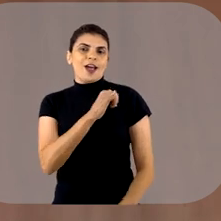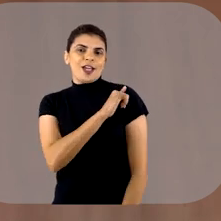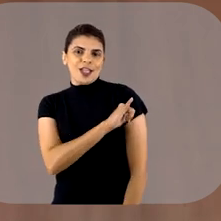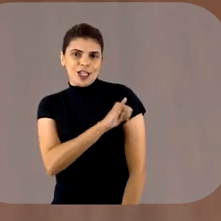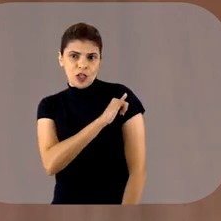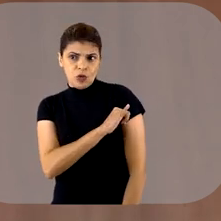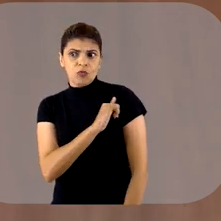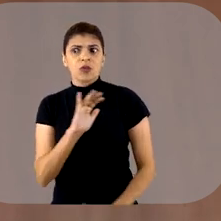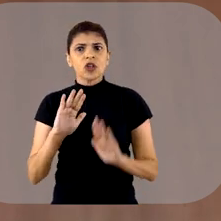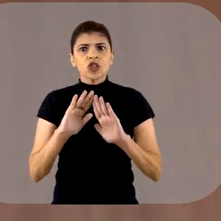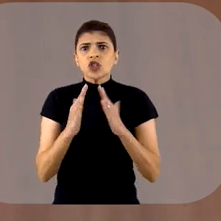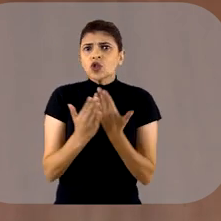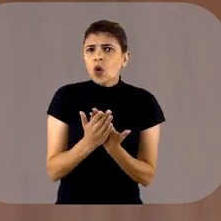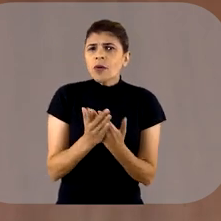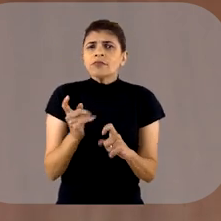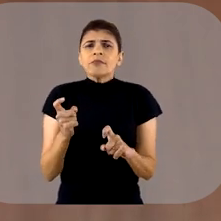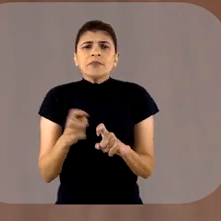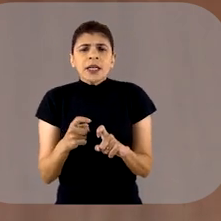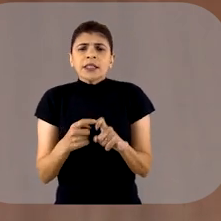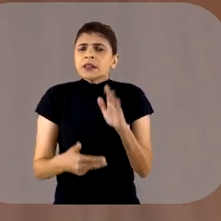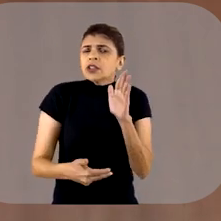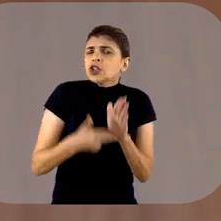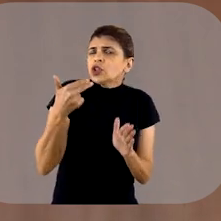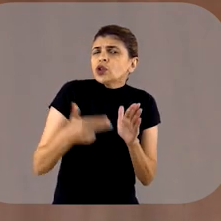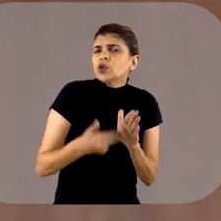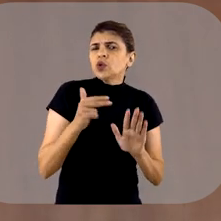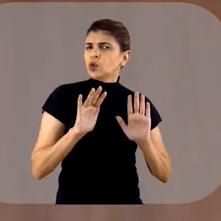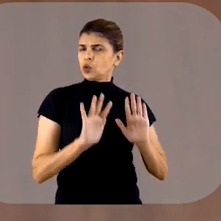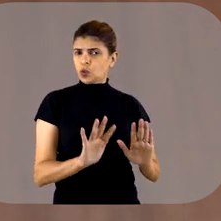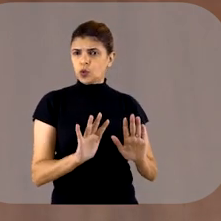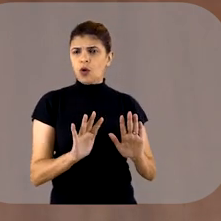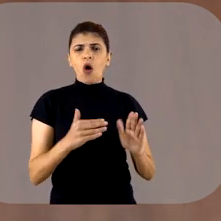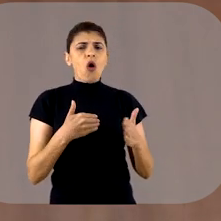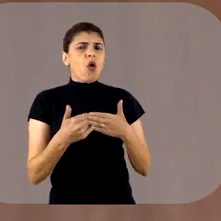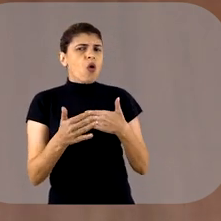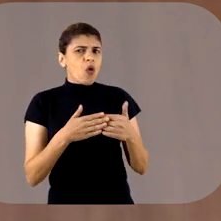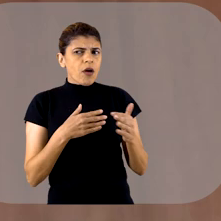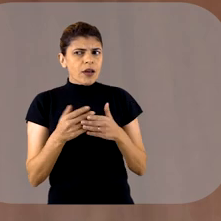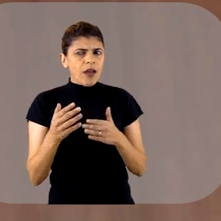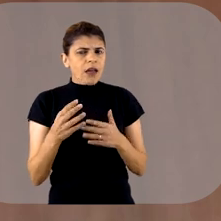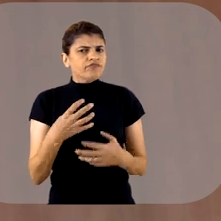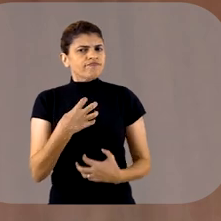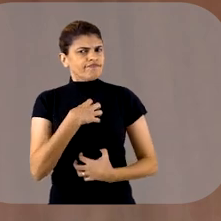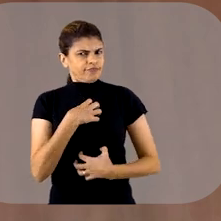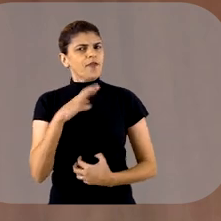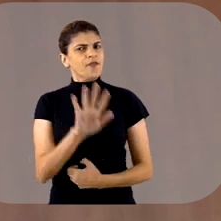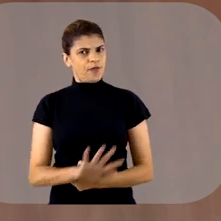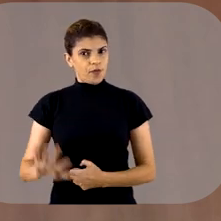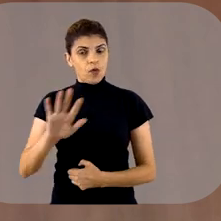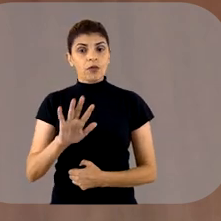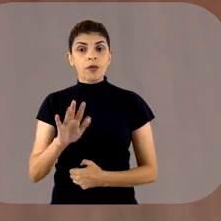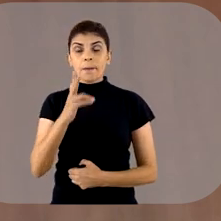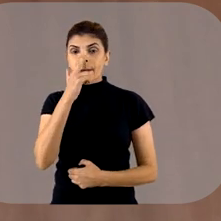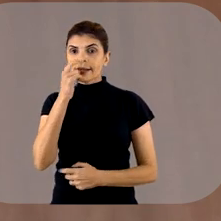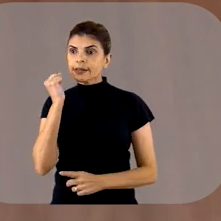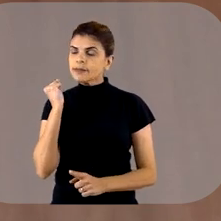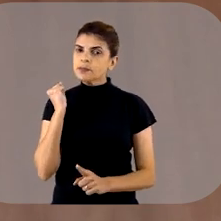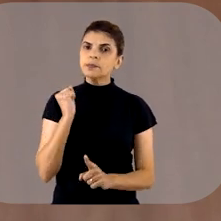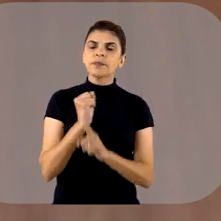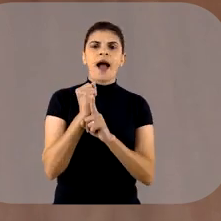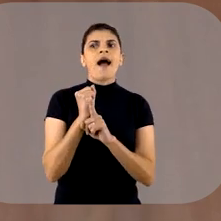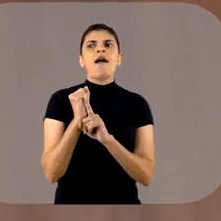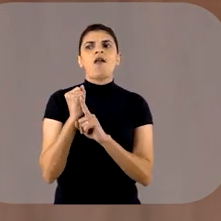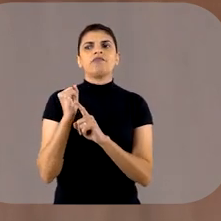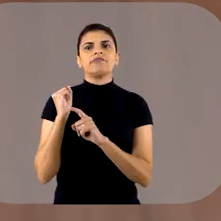eh também uma escola é uma escola eh cirúrgica né mas de qualquer maneira ISO isso marca o fim eh de uma